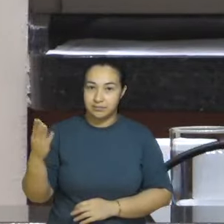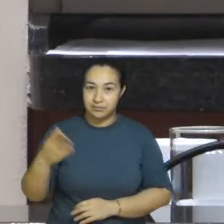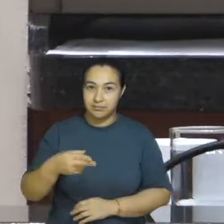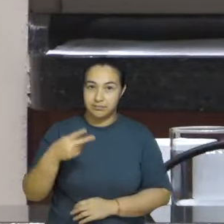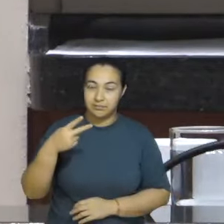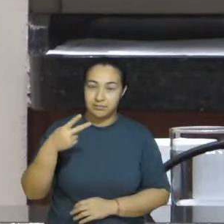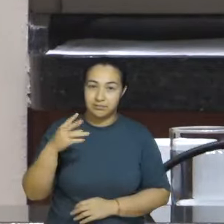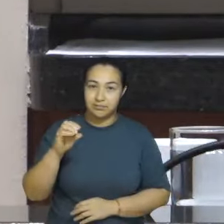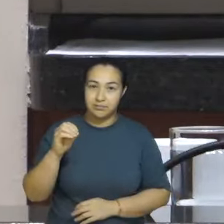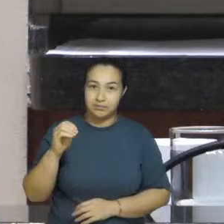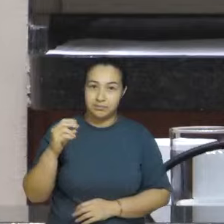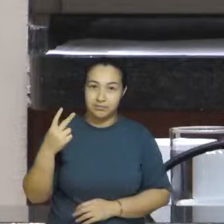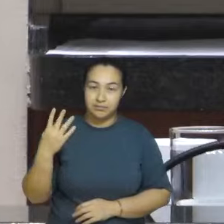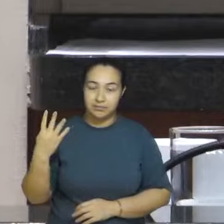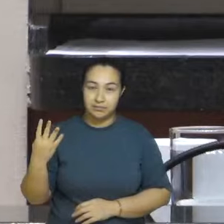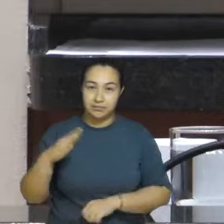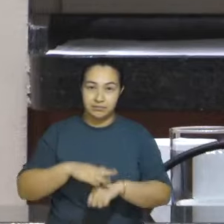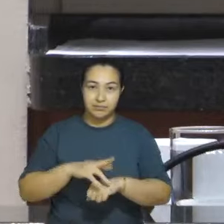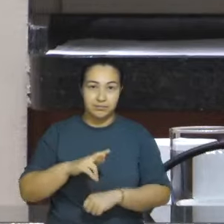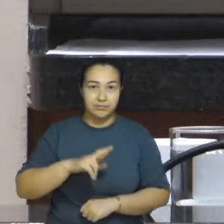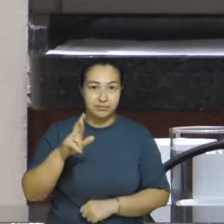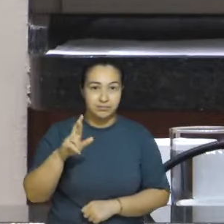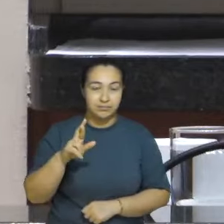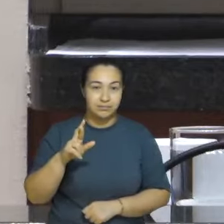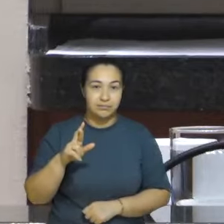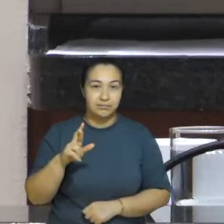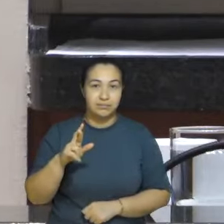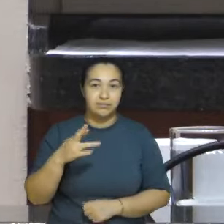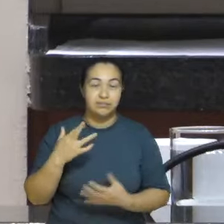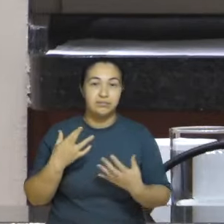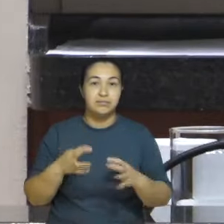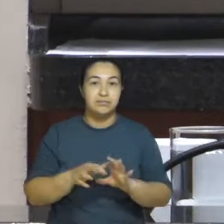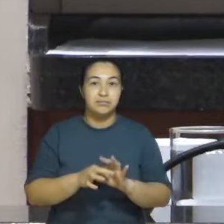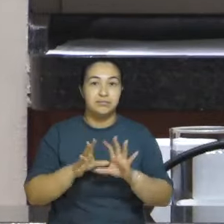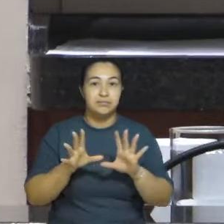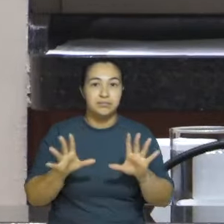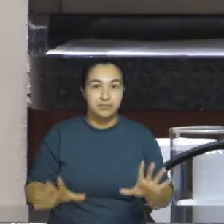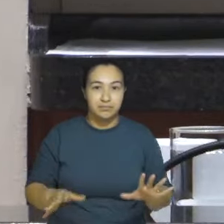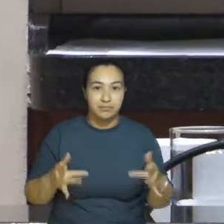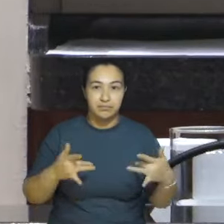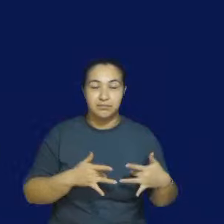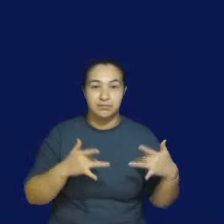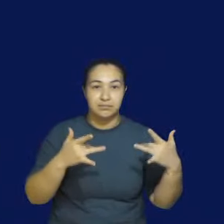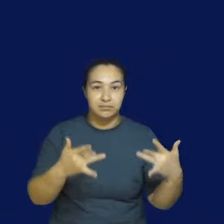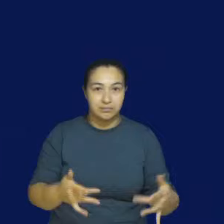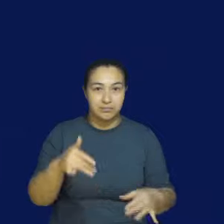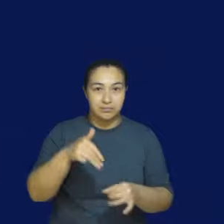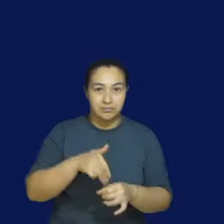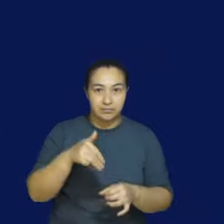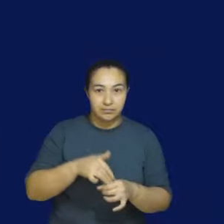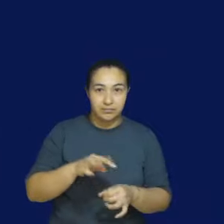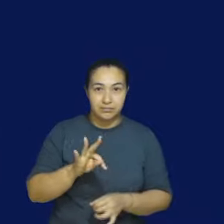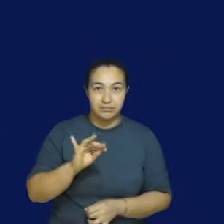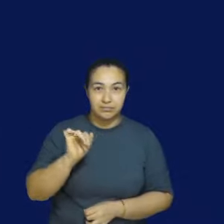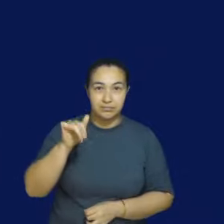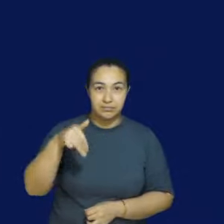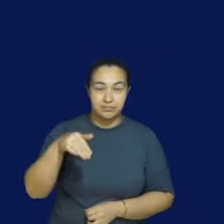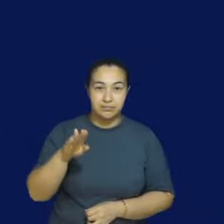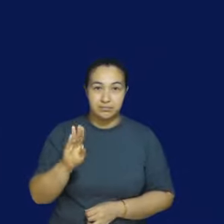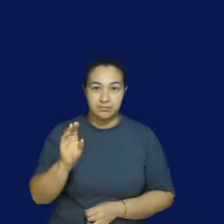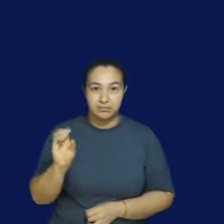Tribunal de Justiça do Estado, autoriza o Poder Judiciário do Estado de Santa Catarina a doar ao município de Timbó o imóvel que